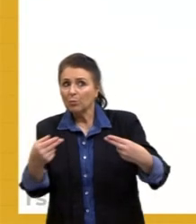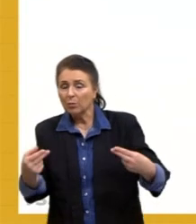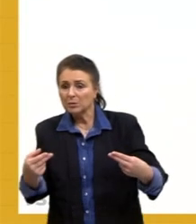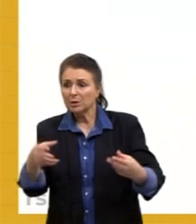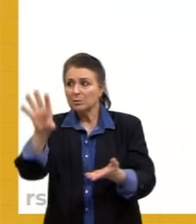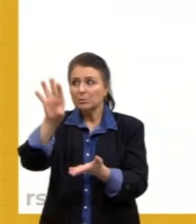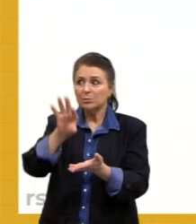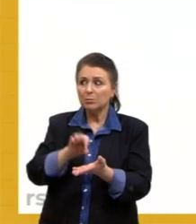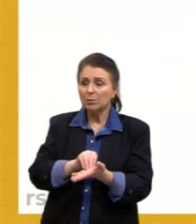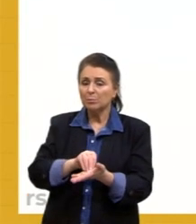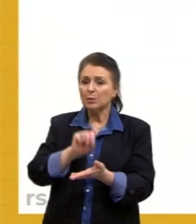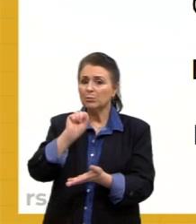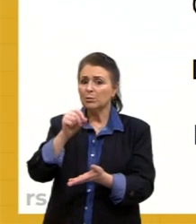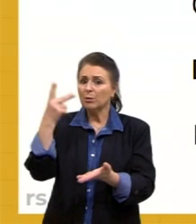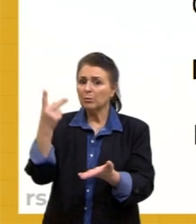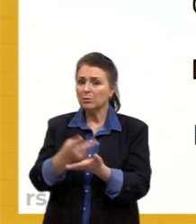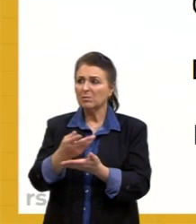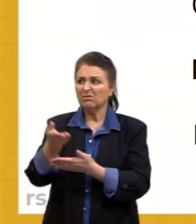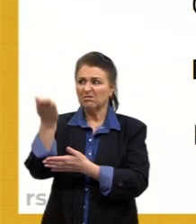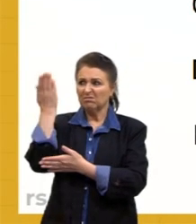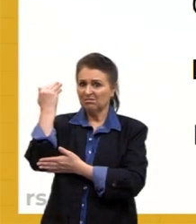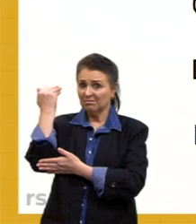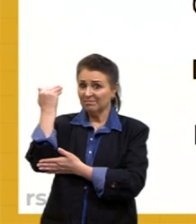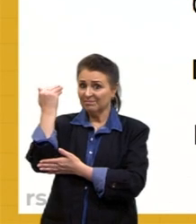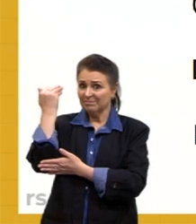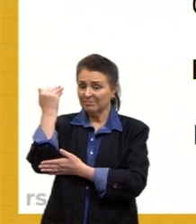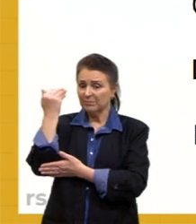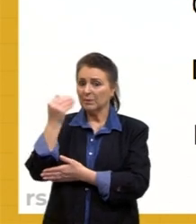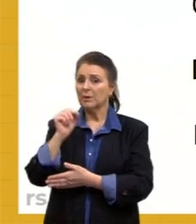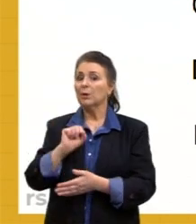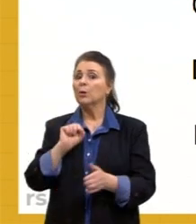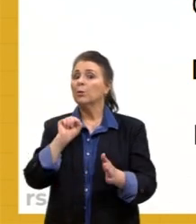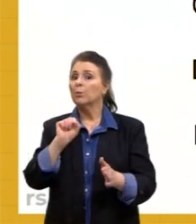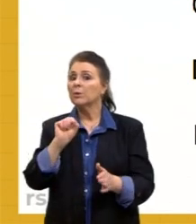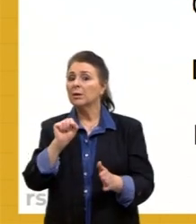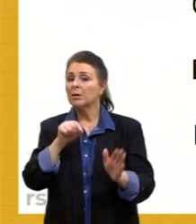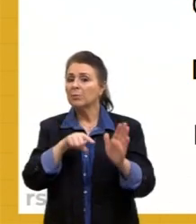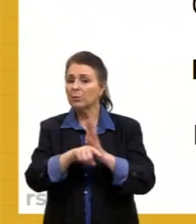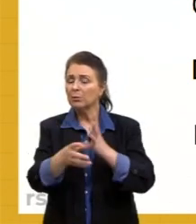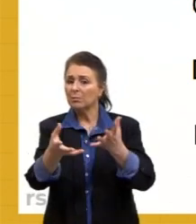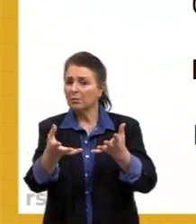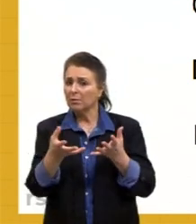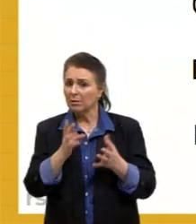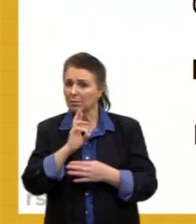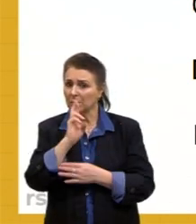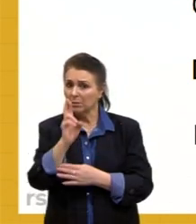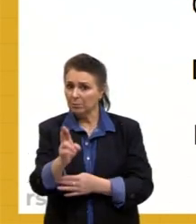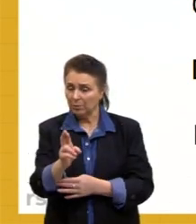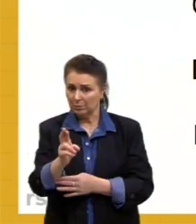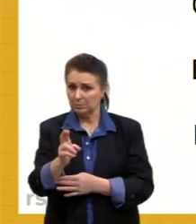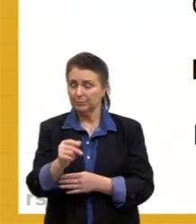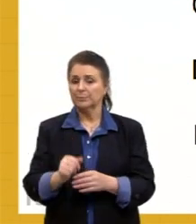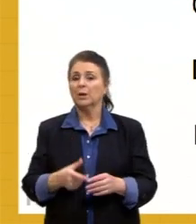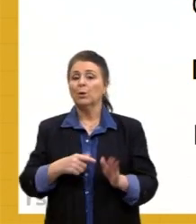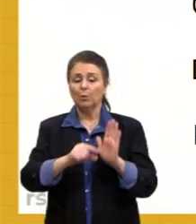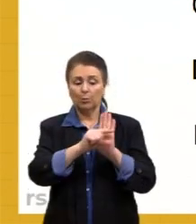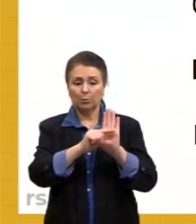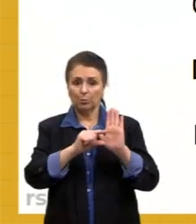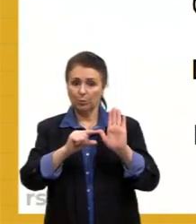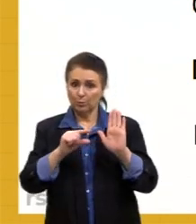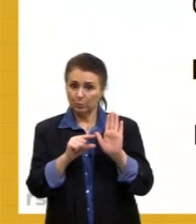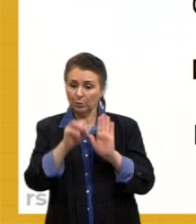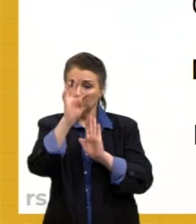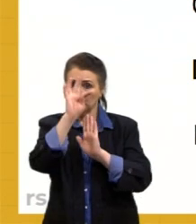lá na inquisição que que nos pede a questão considerando-se o posicionamento do autor do fragmento